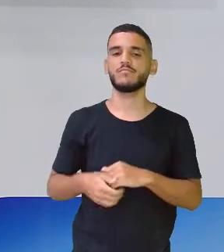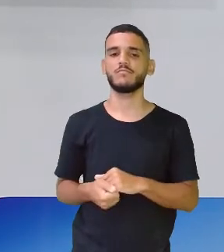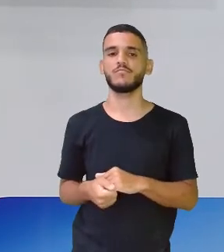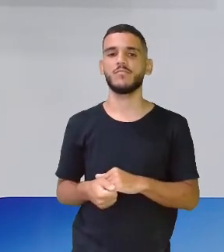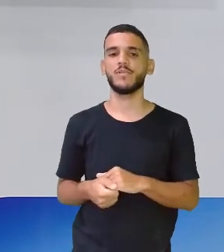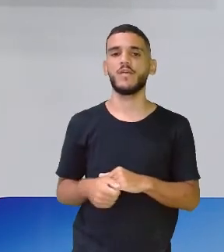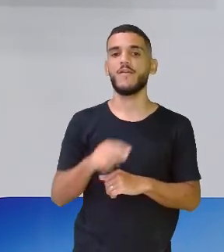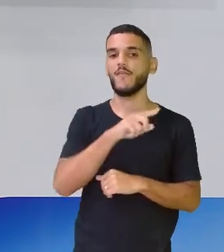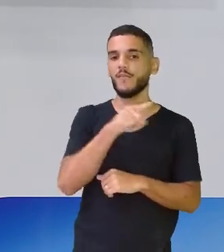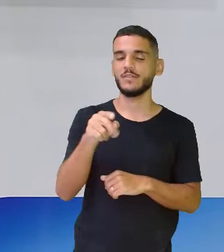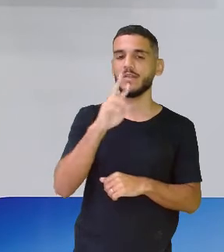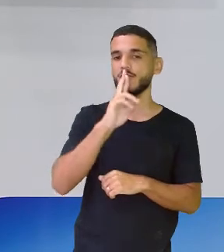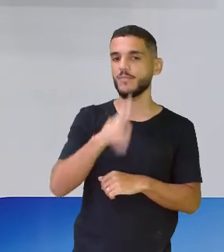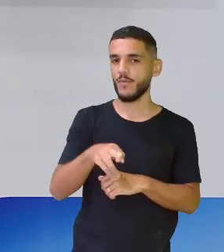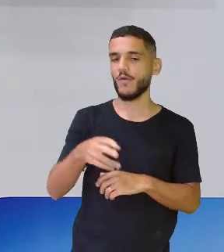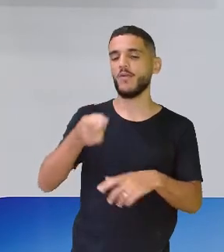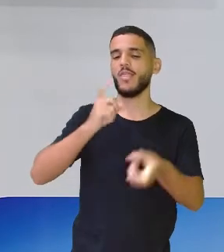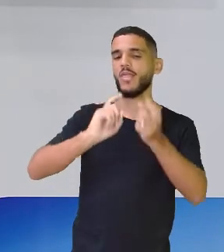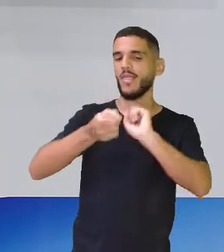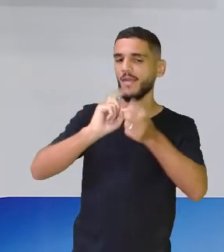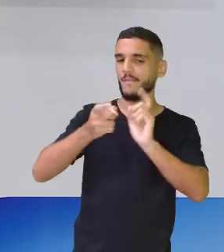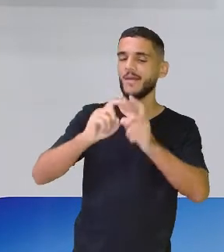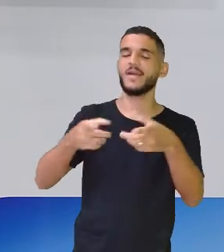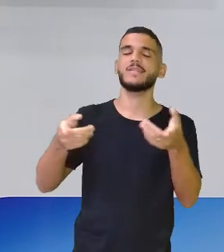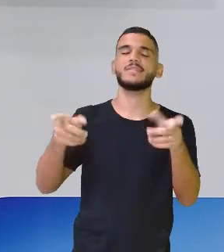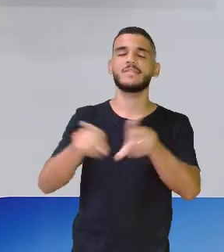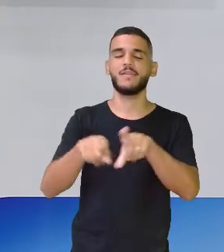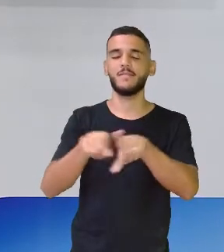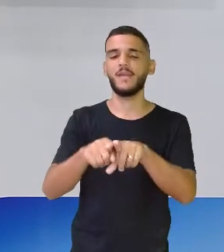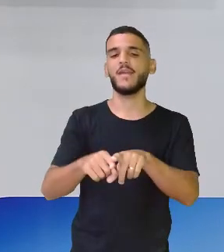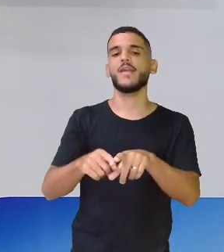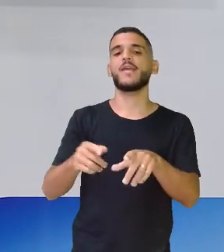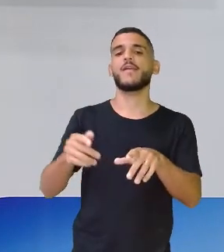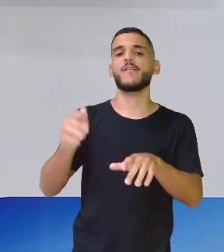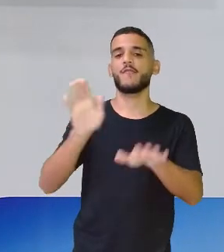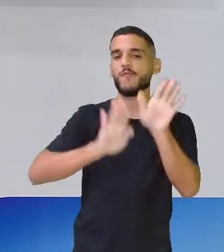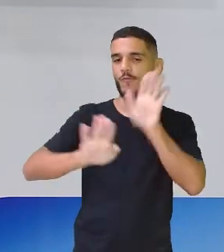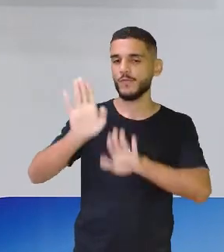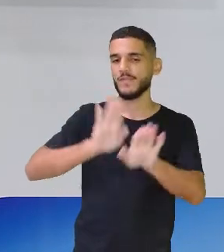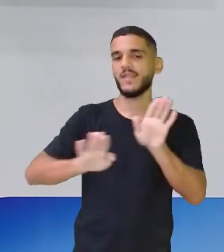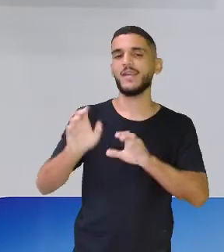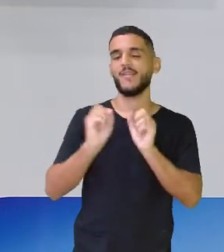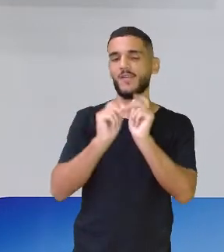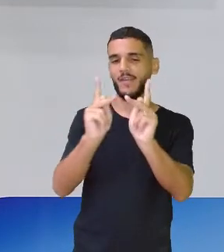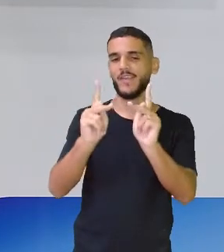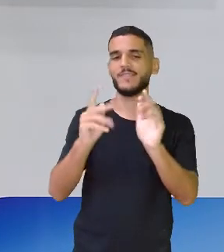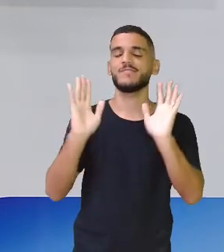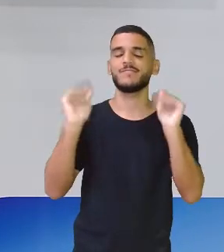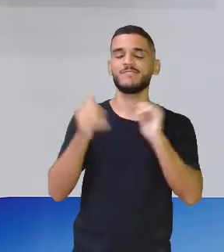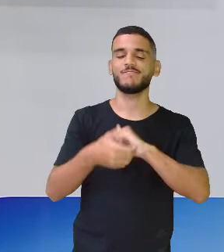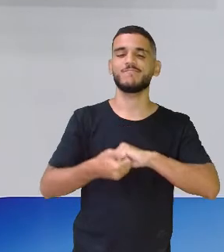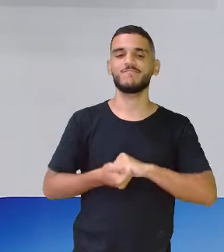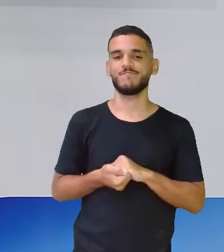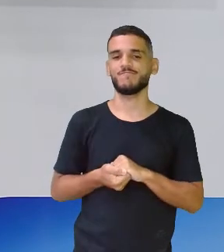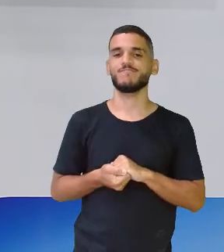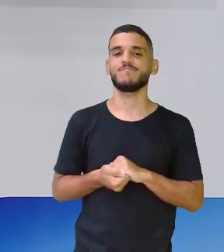Vocês respondam, debatam entre vocês e continuem se cuidando. A gente se encontra na próxima aula. Um abraço.